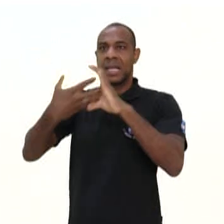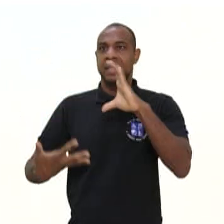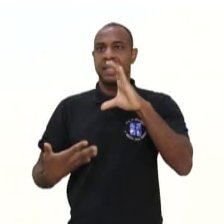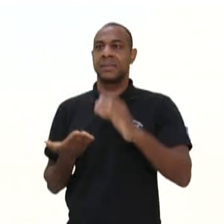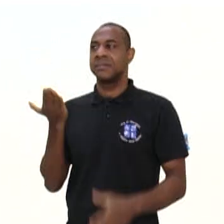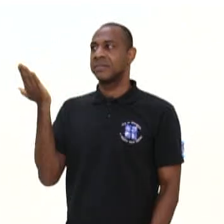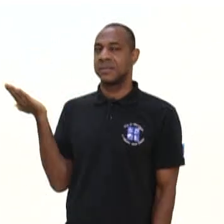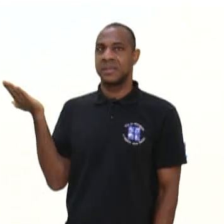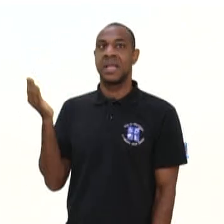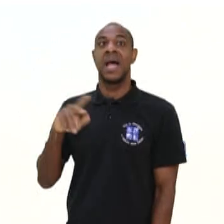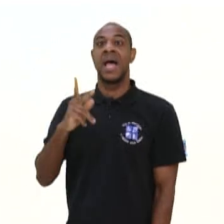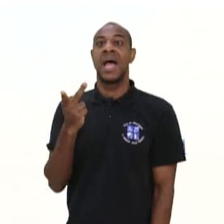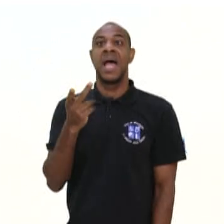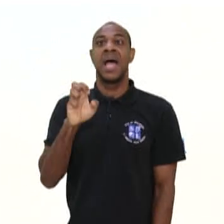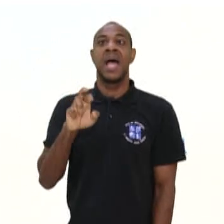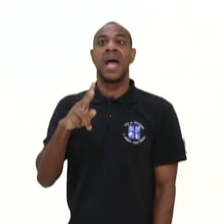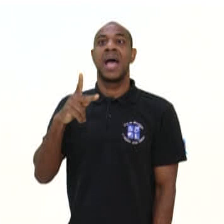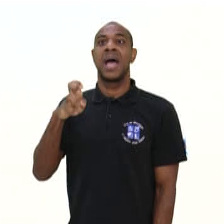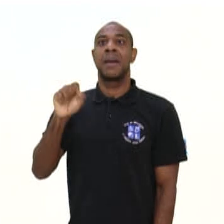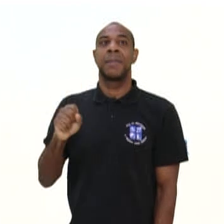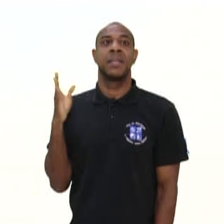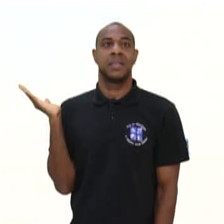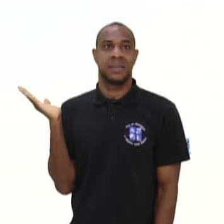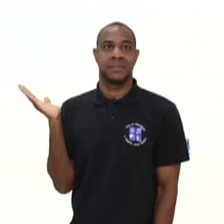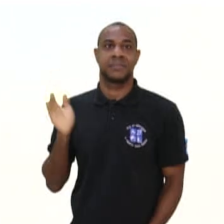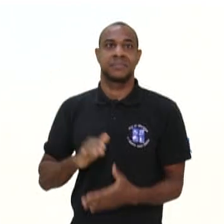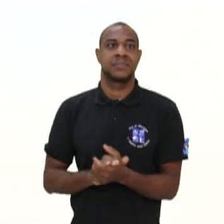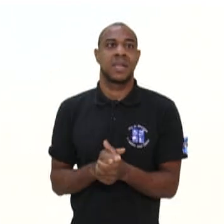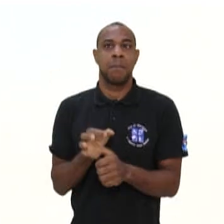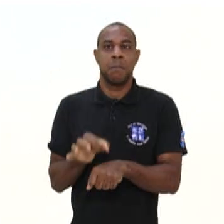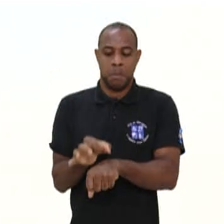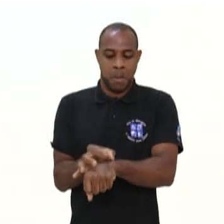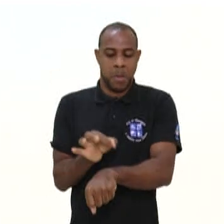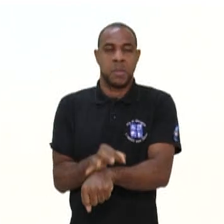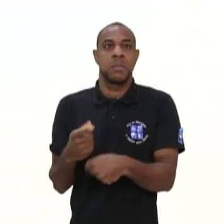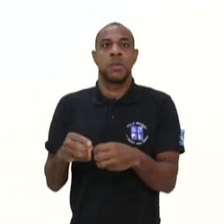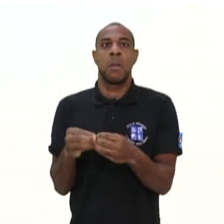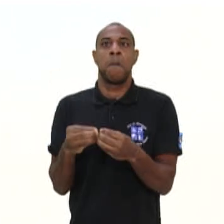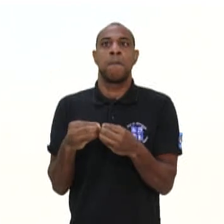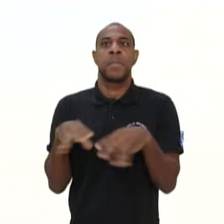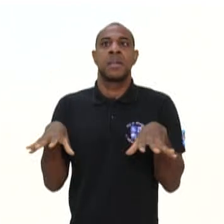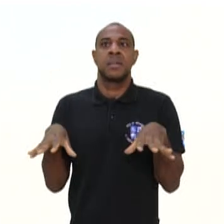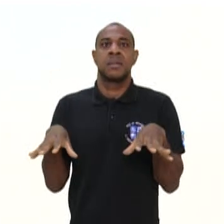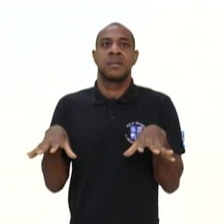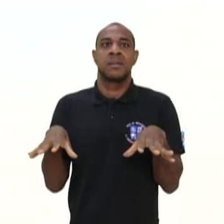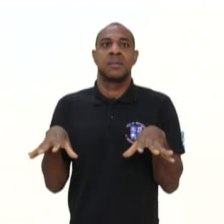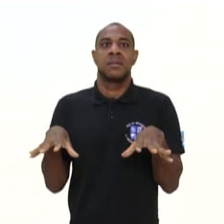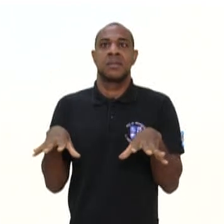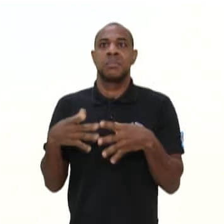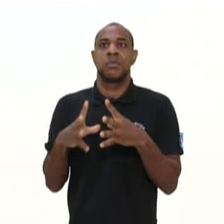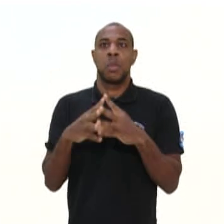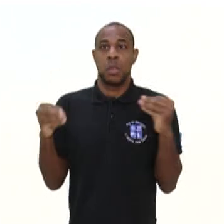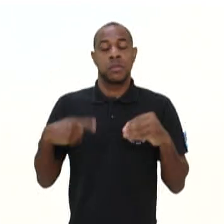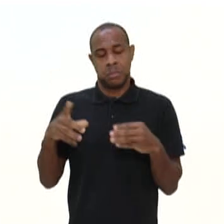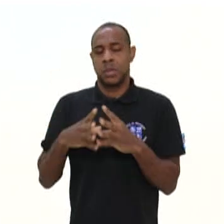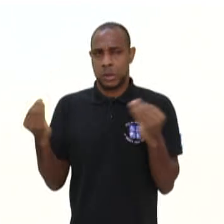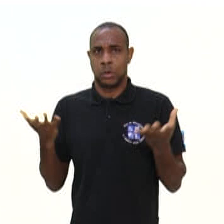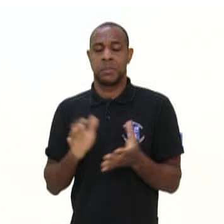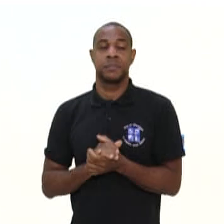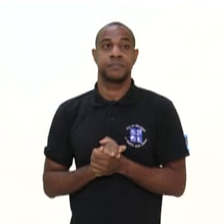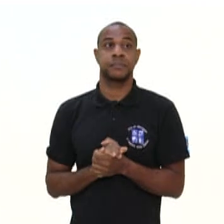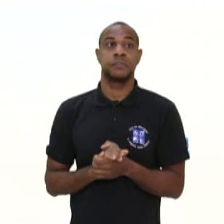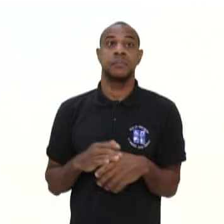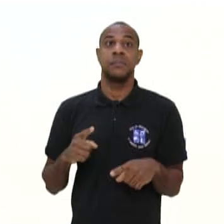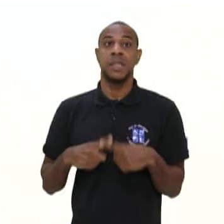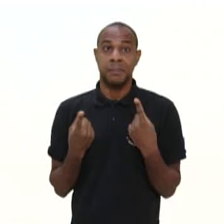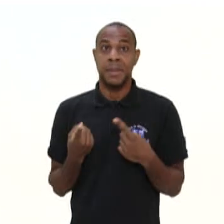né, da herpes ainda, né, essas bolhas cheias de líquidos depois vão se romper, vão criar casca e cicatrizar. Mas o vírus,